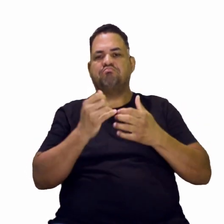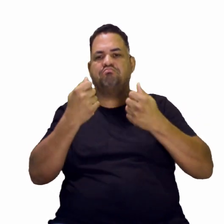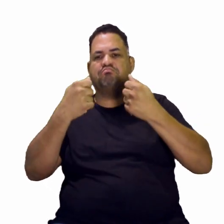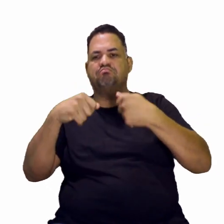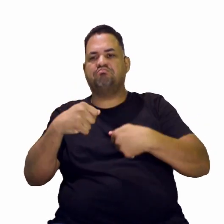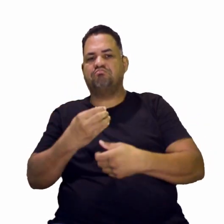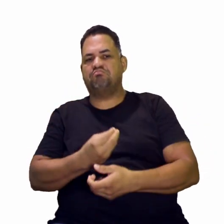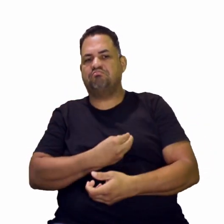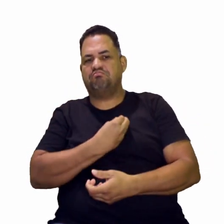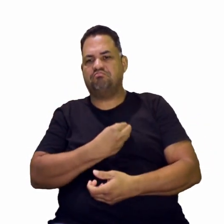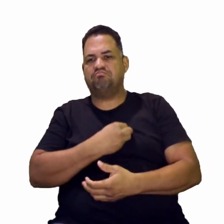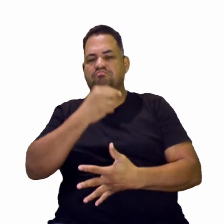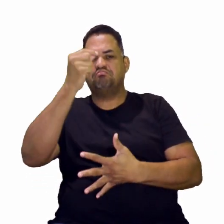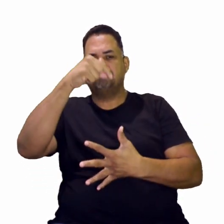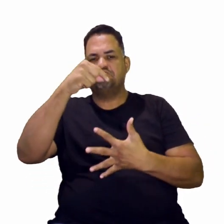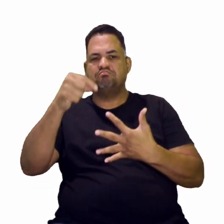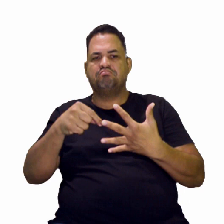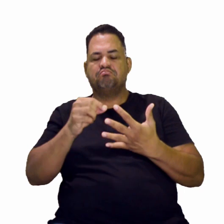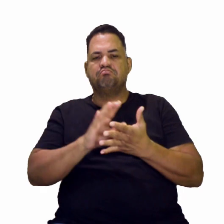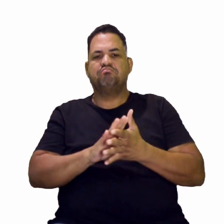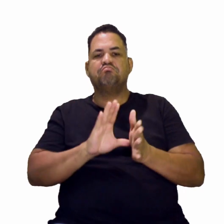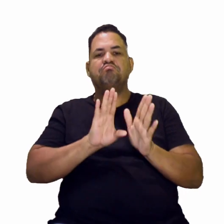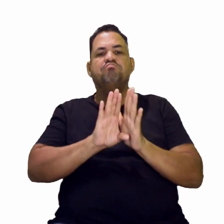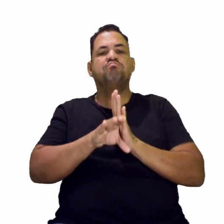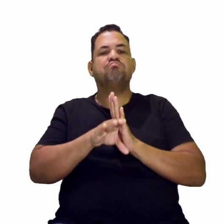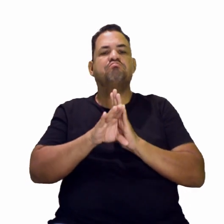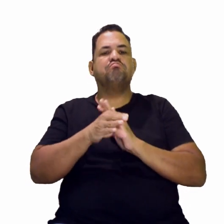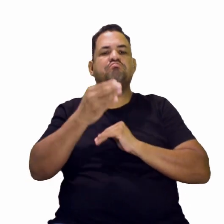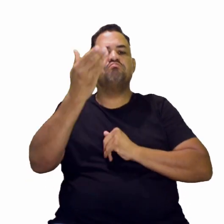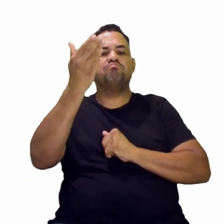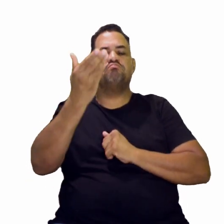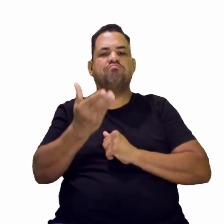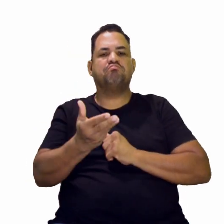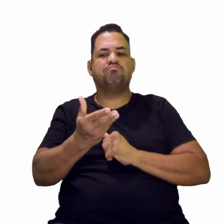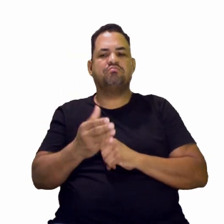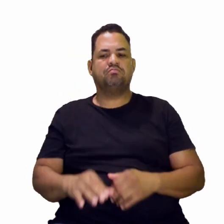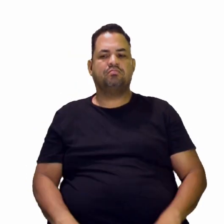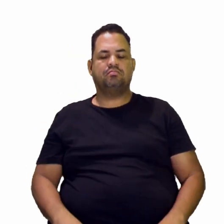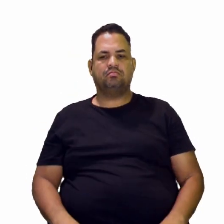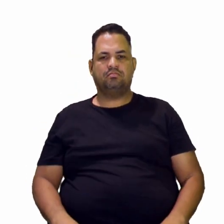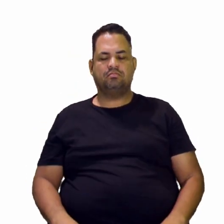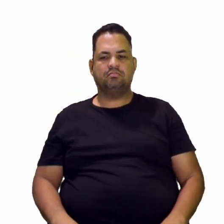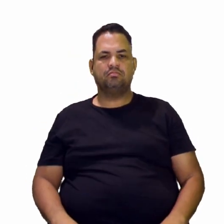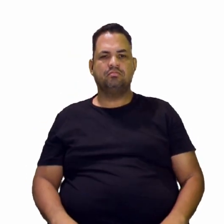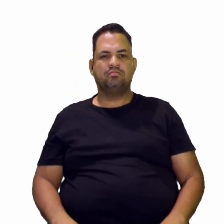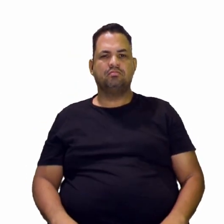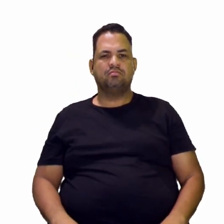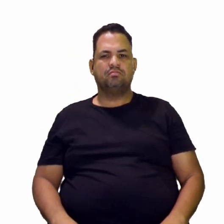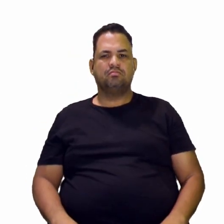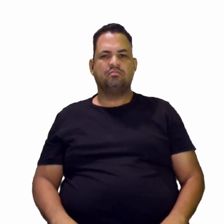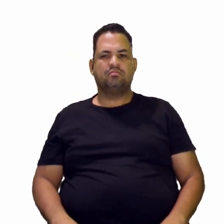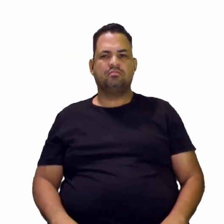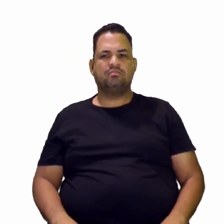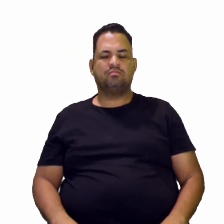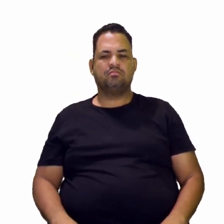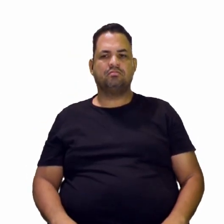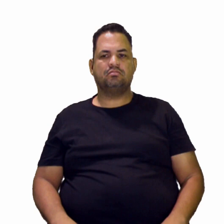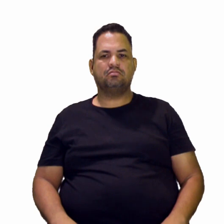que permite a sobrevivência de uma espécie, o conceito descrito é de, olha que